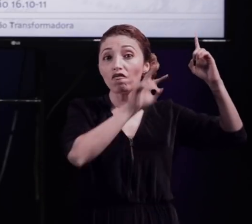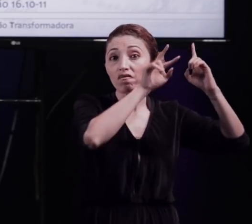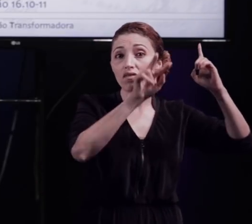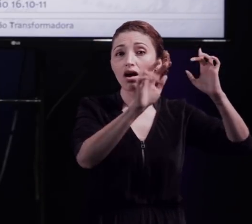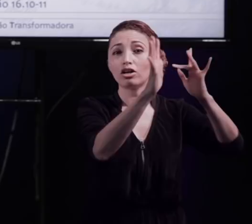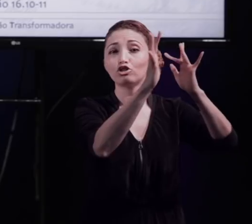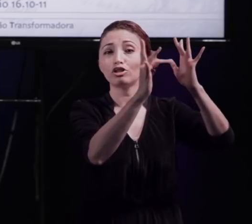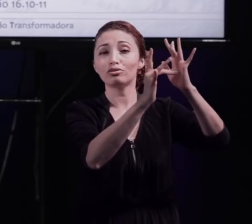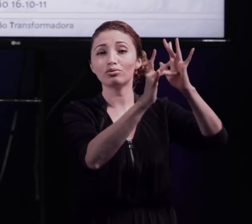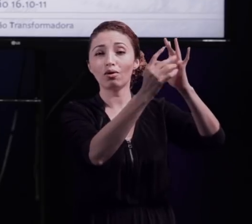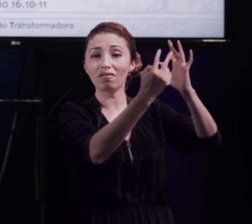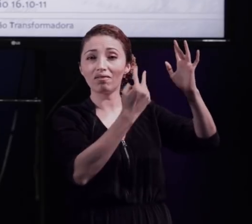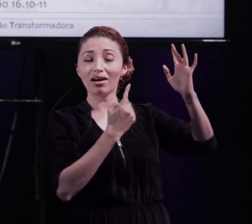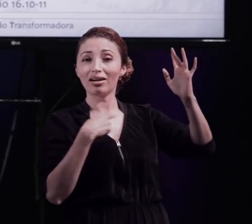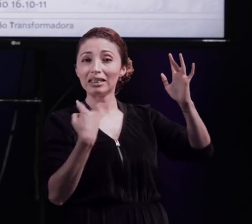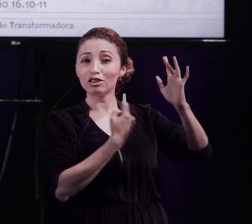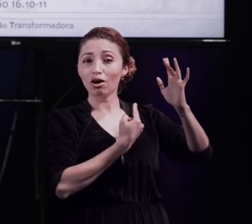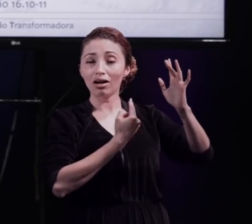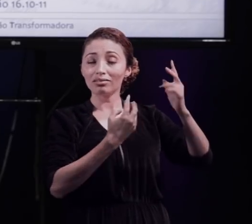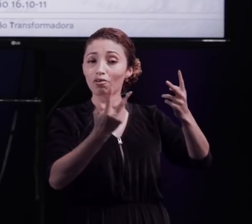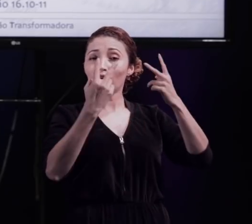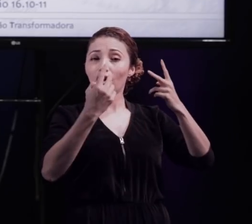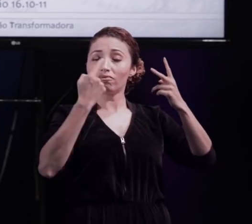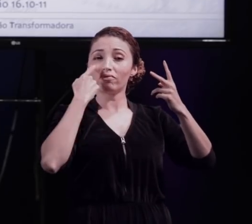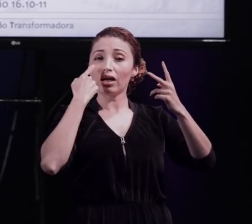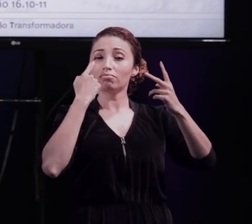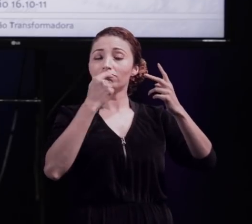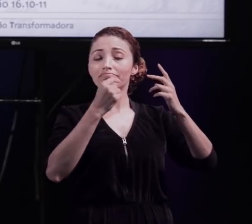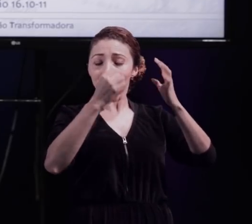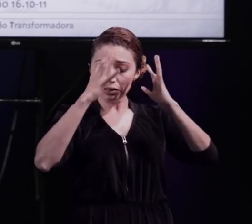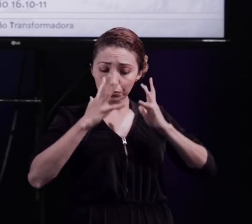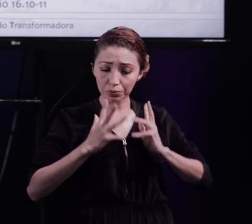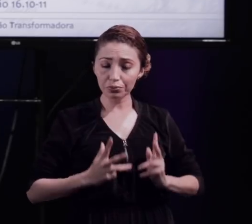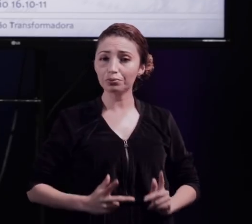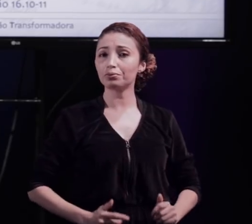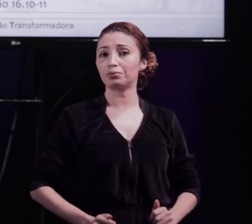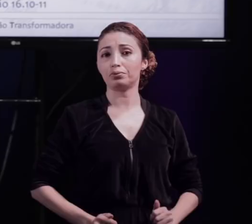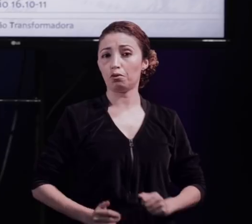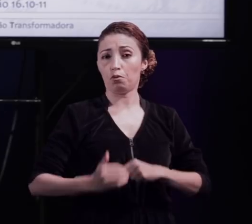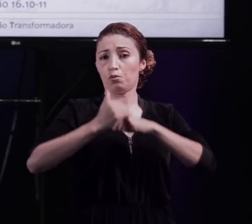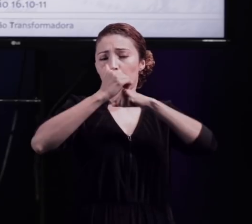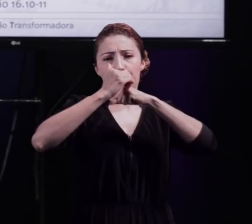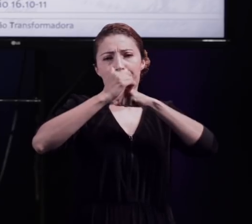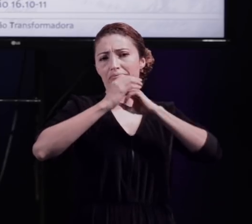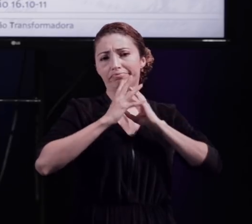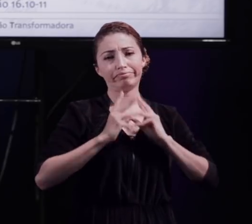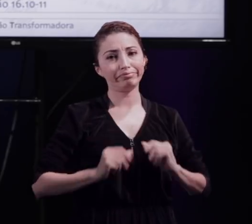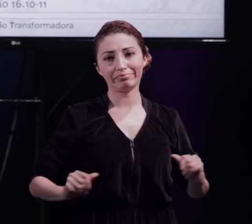nós através de Jesus, Ele nos vê puros, justificados,